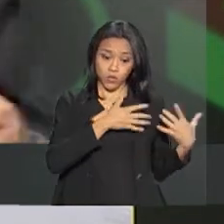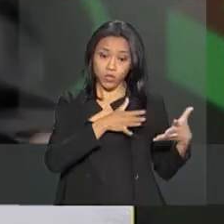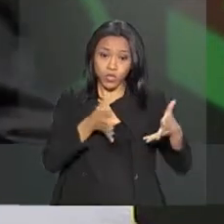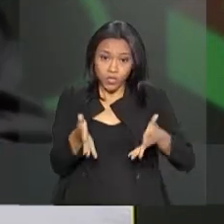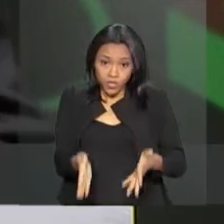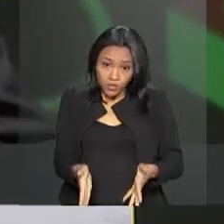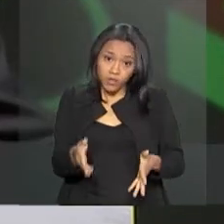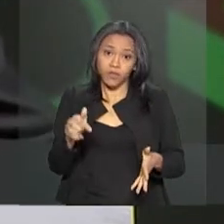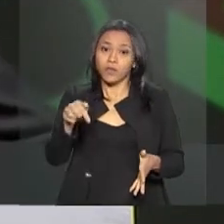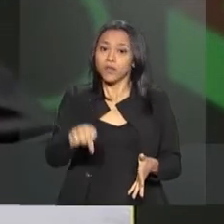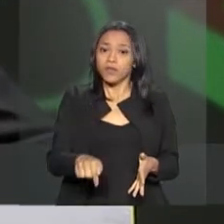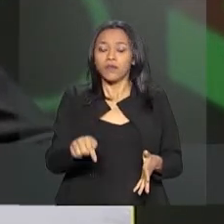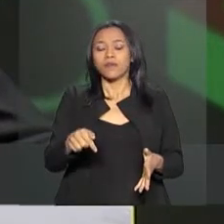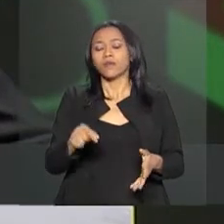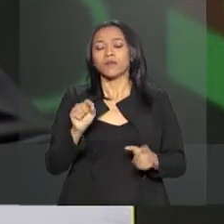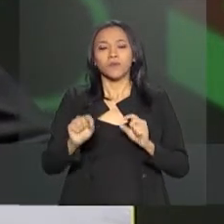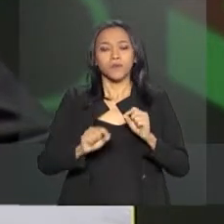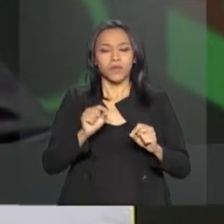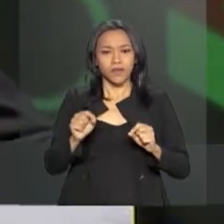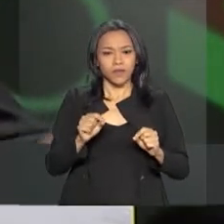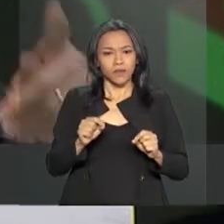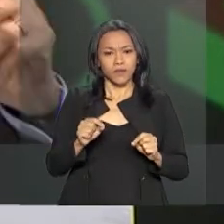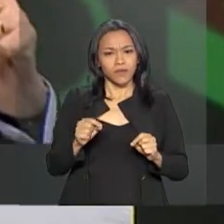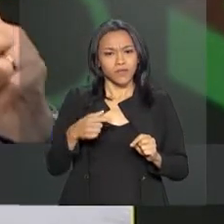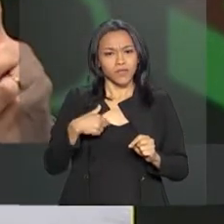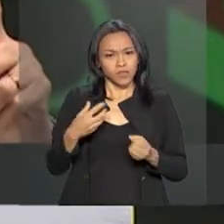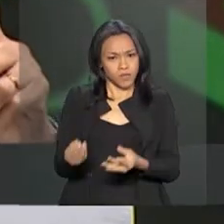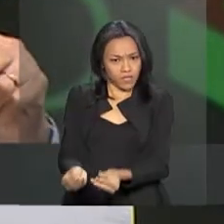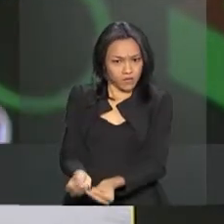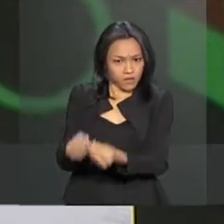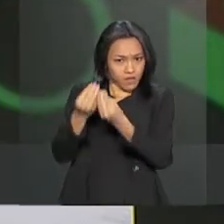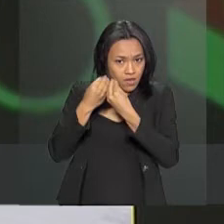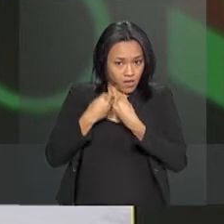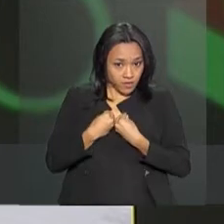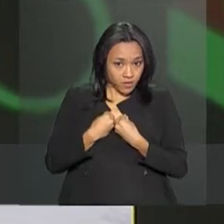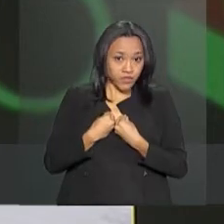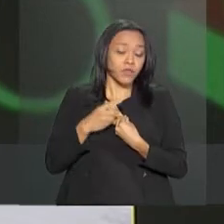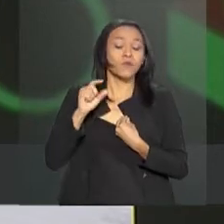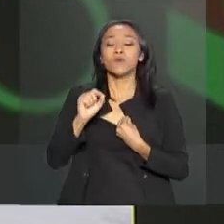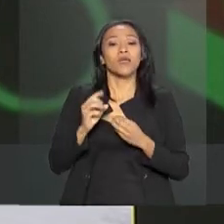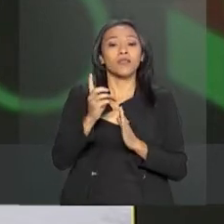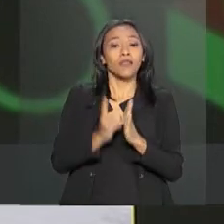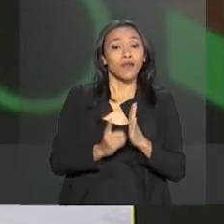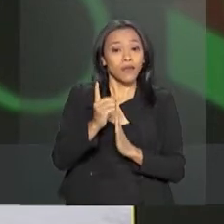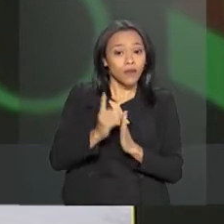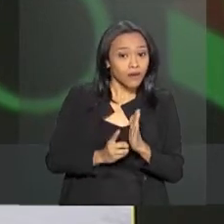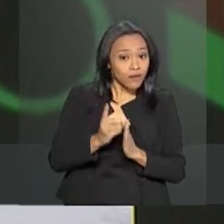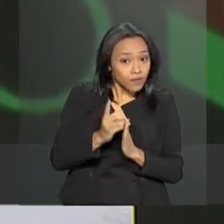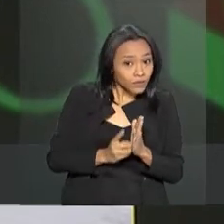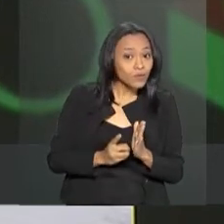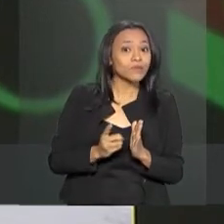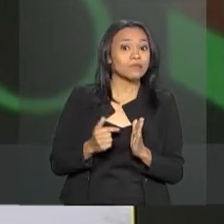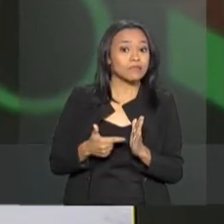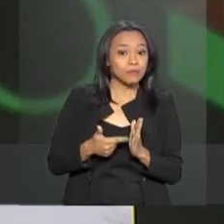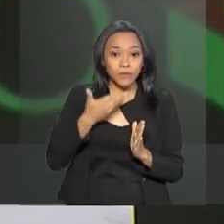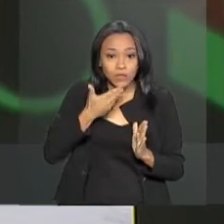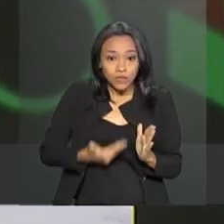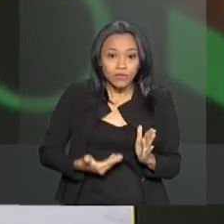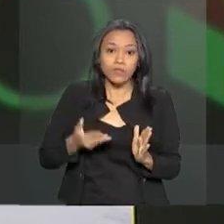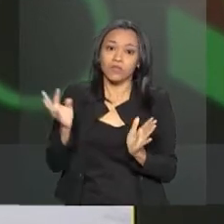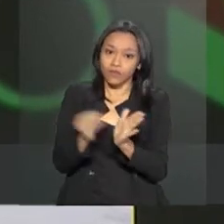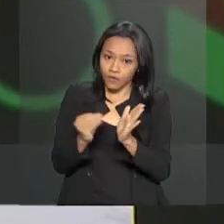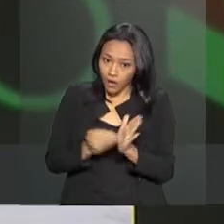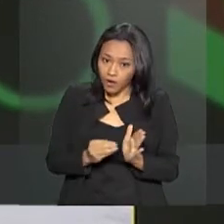que eu imediatamente recebesse algumas postulações sobre decretos ainda faltantes, mas que brevemente eu